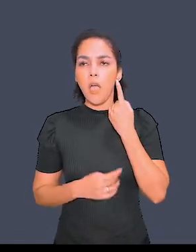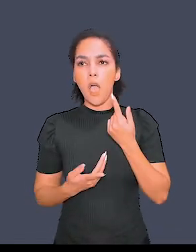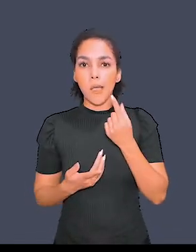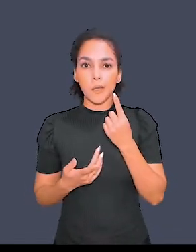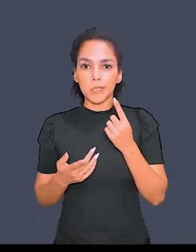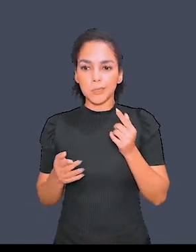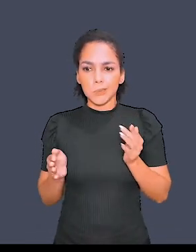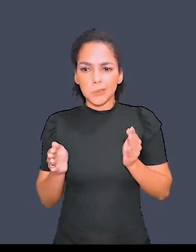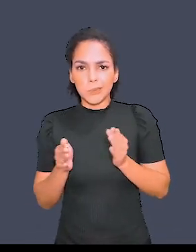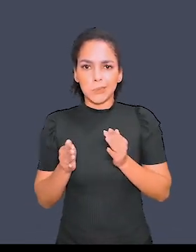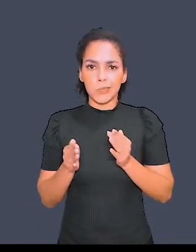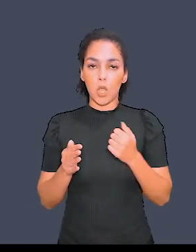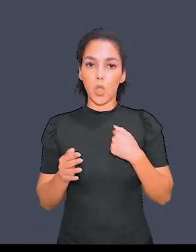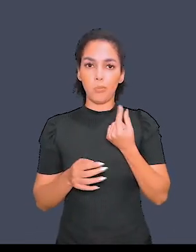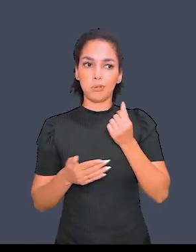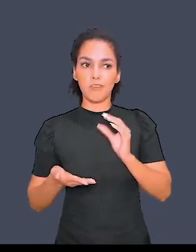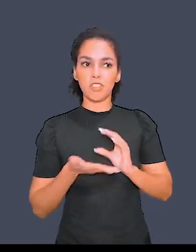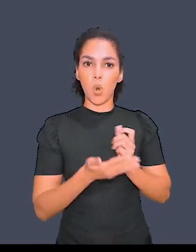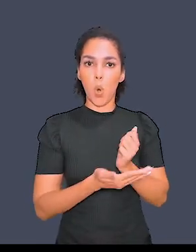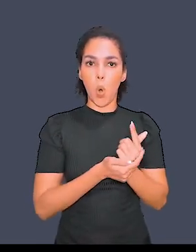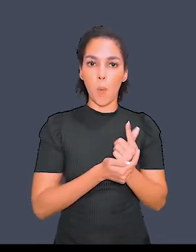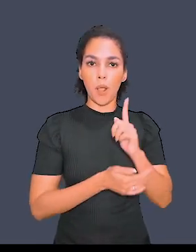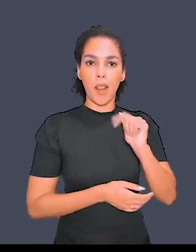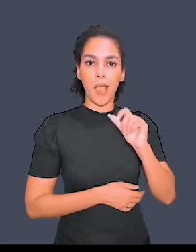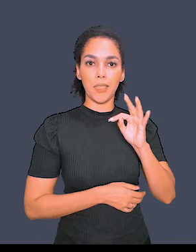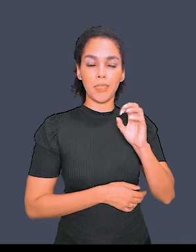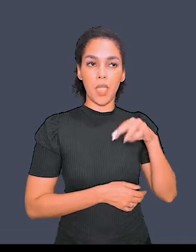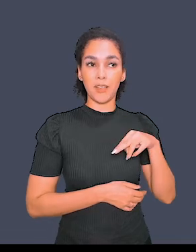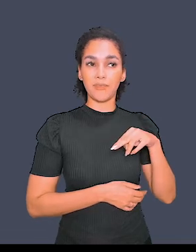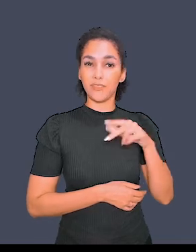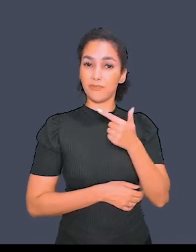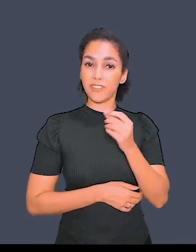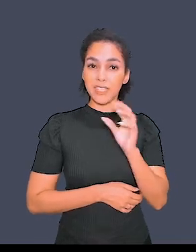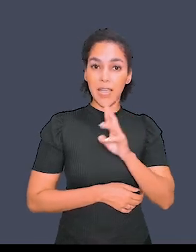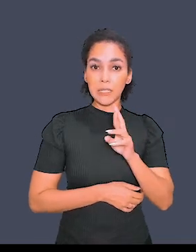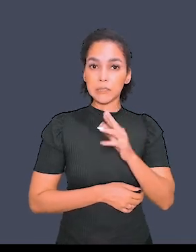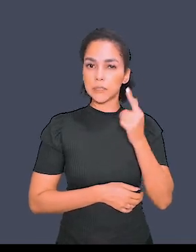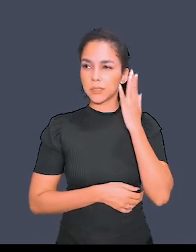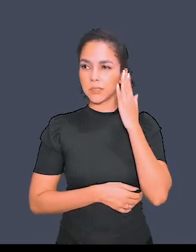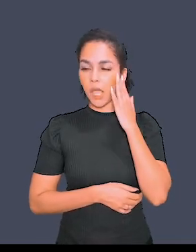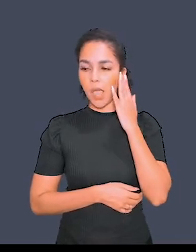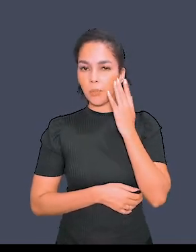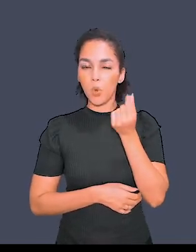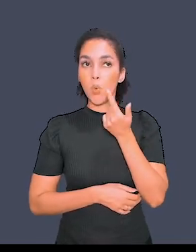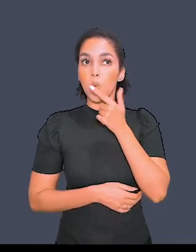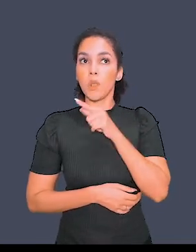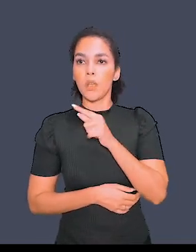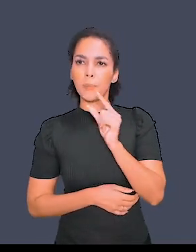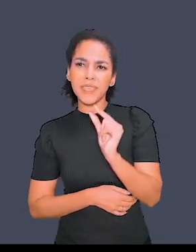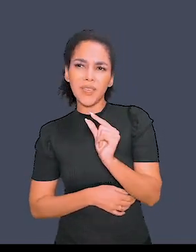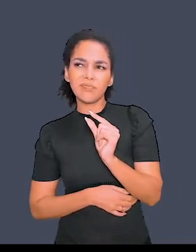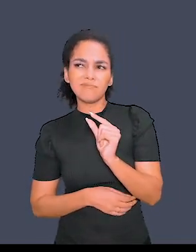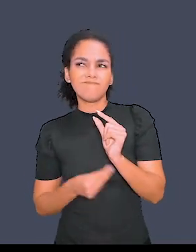apertada, tipo, eu estou investindo nessa promoção de compra de milhas agora Latam, R$20, e você sabe que o seu spread ali para lucrar é muito